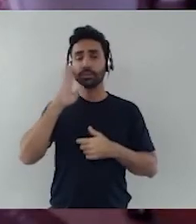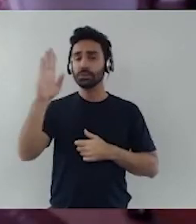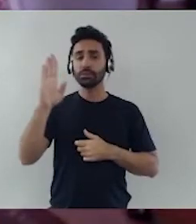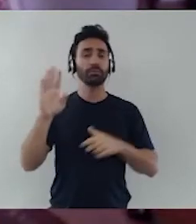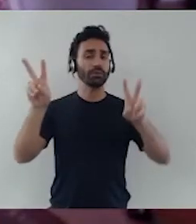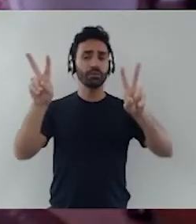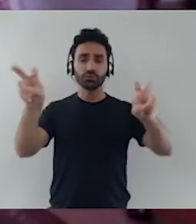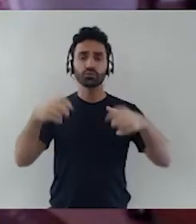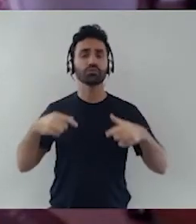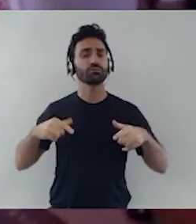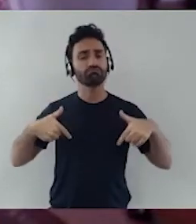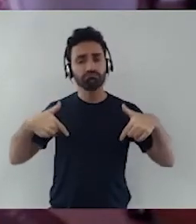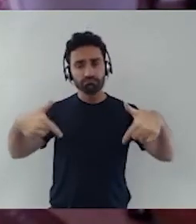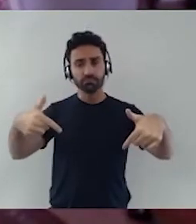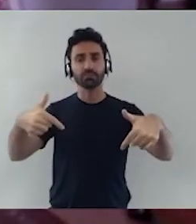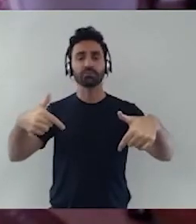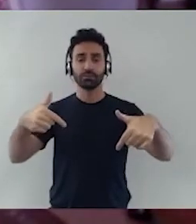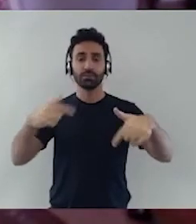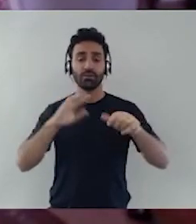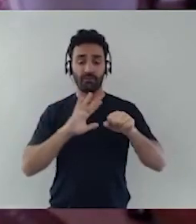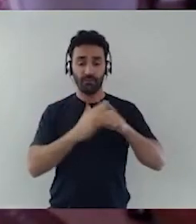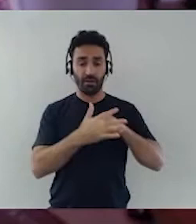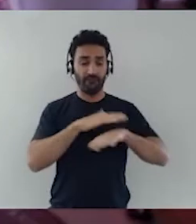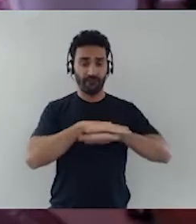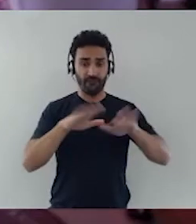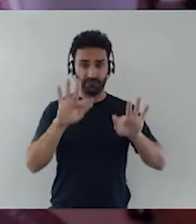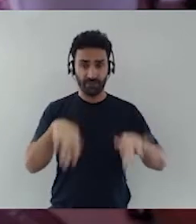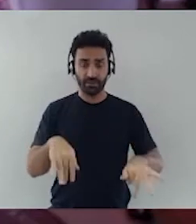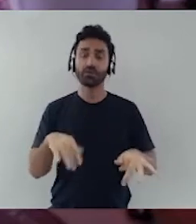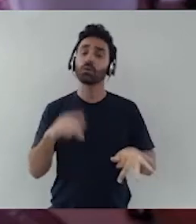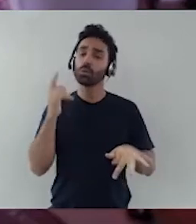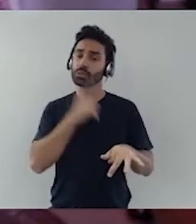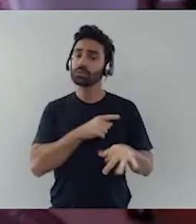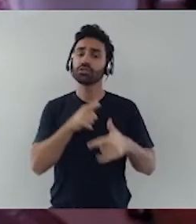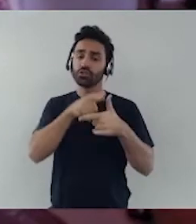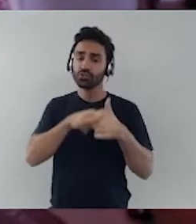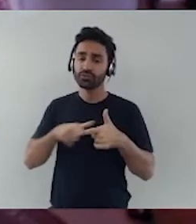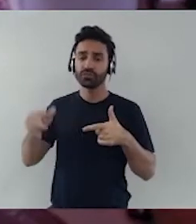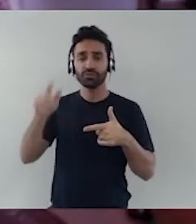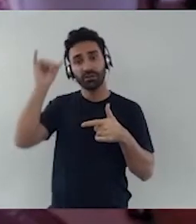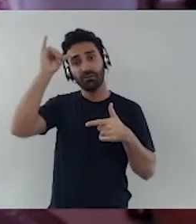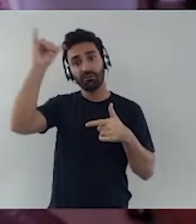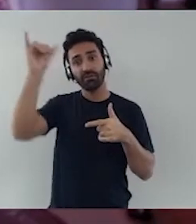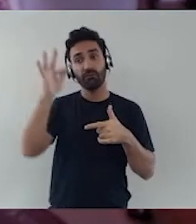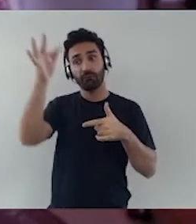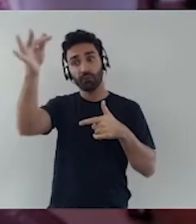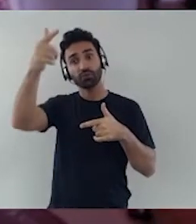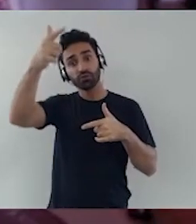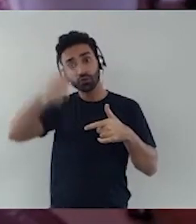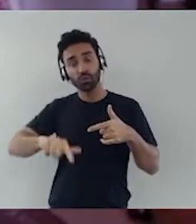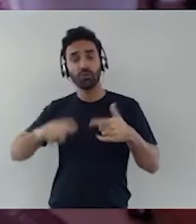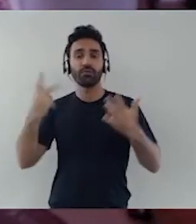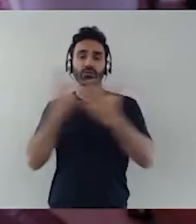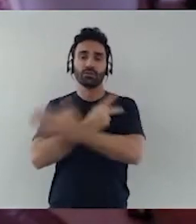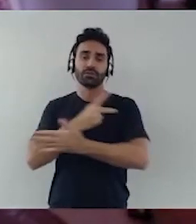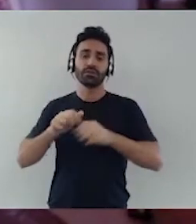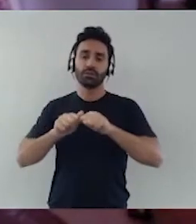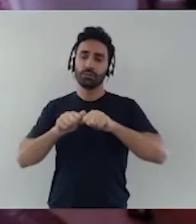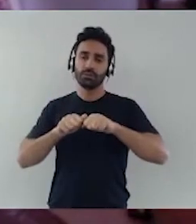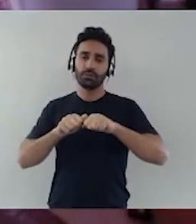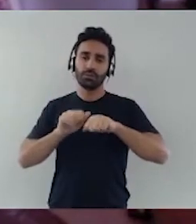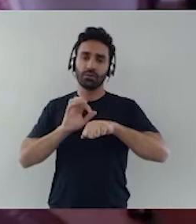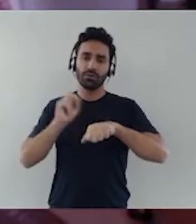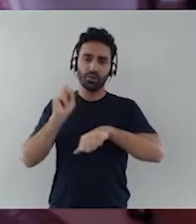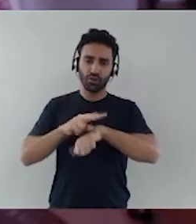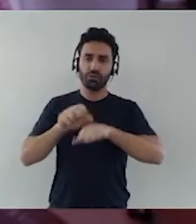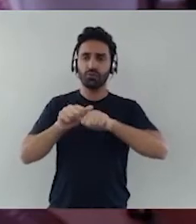no enfrentamento da pós-pandemia, na prevenção de novas pandemias já antecipadas, assim como